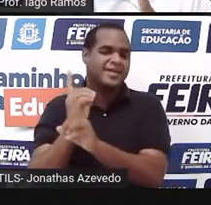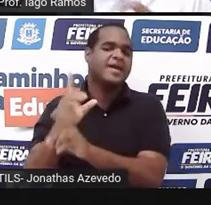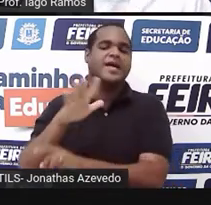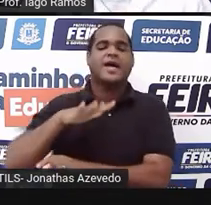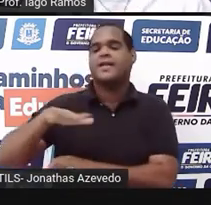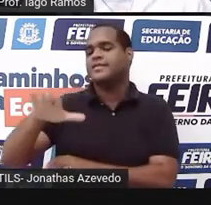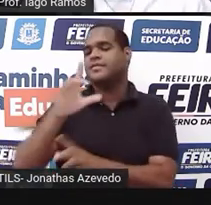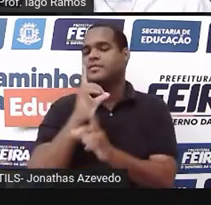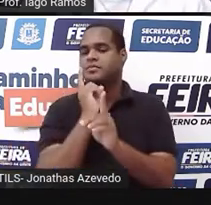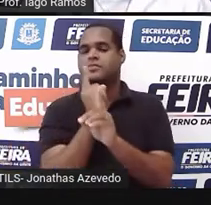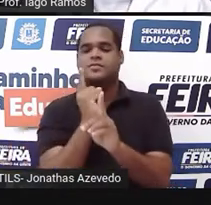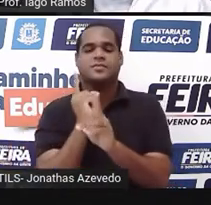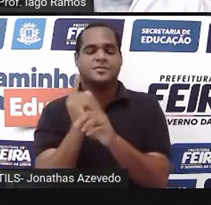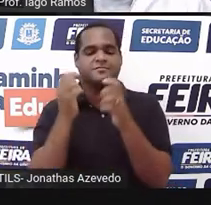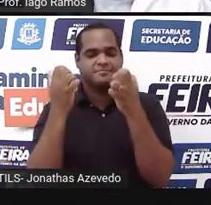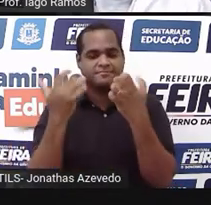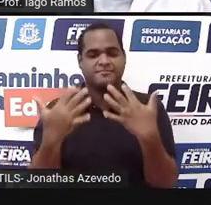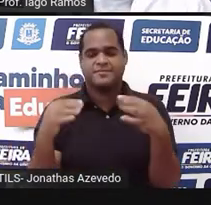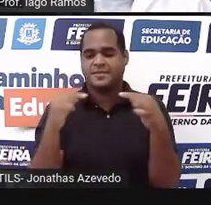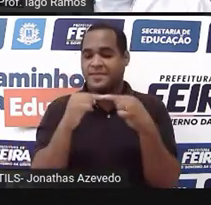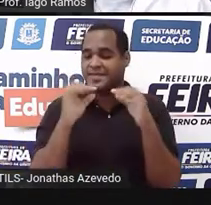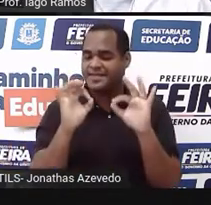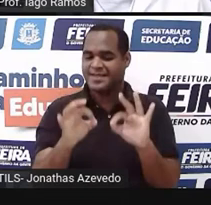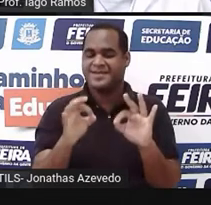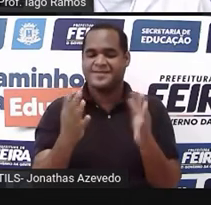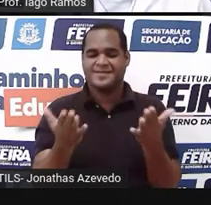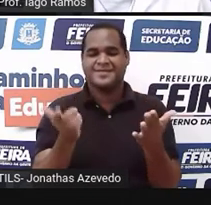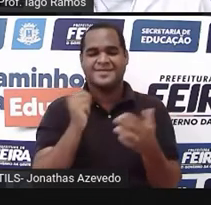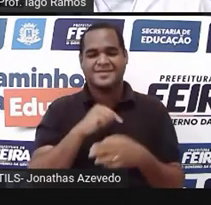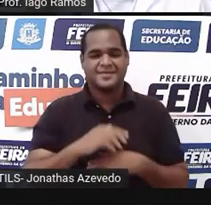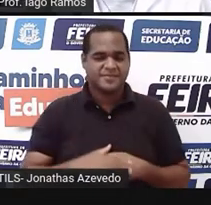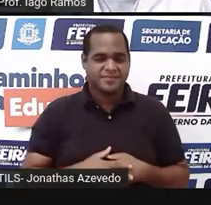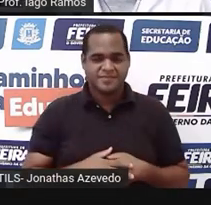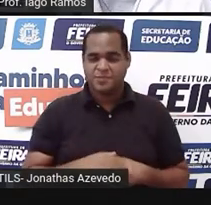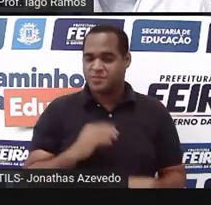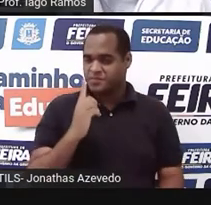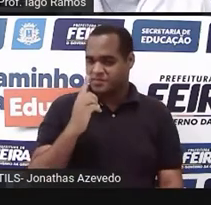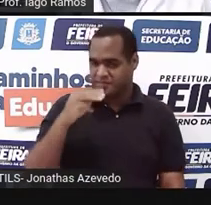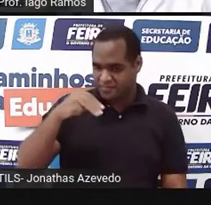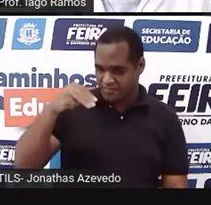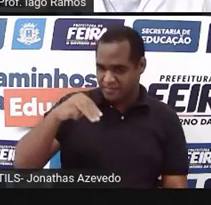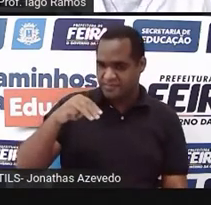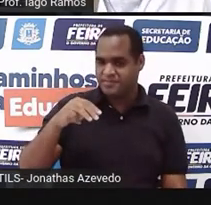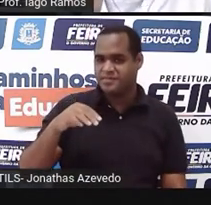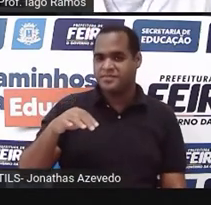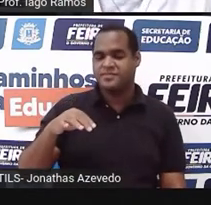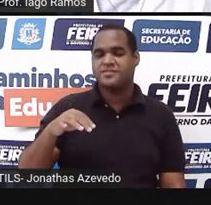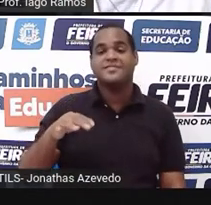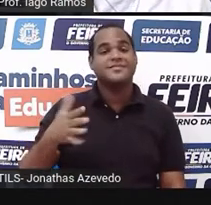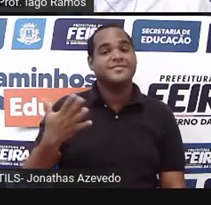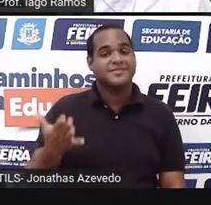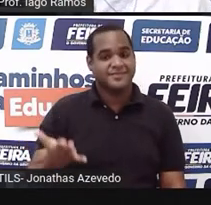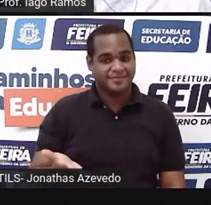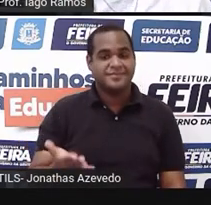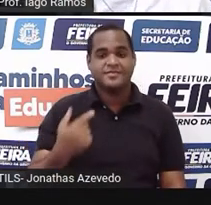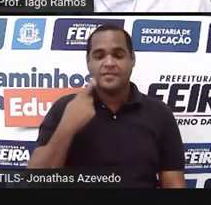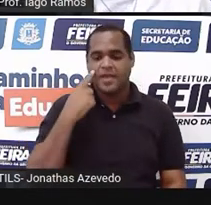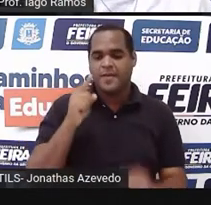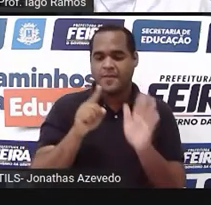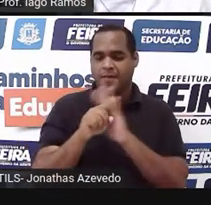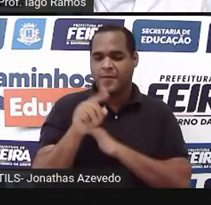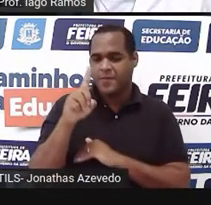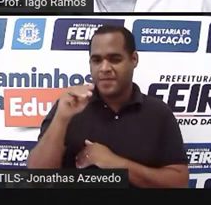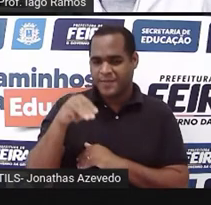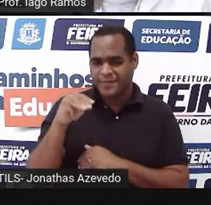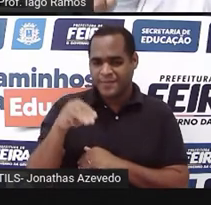área entender porque que ela é calculada dessa foto tá bom então eu já jogo para você em um minuto para pensar nessa pergunta